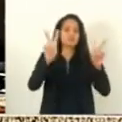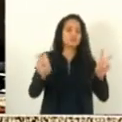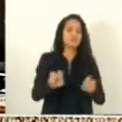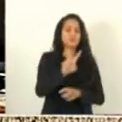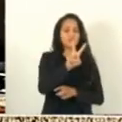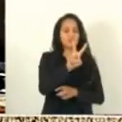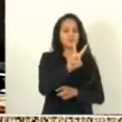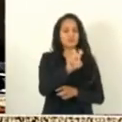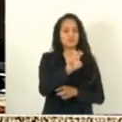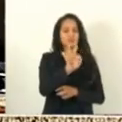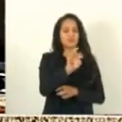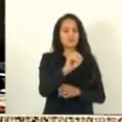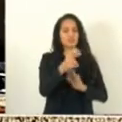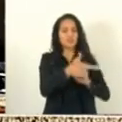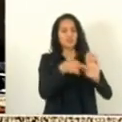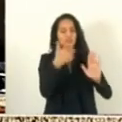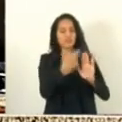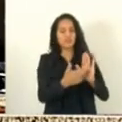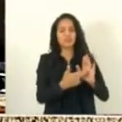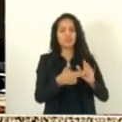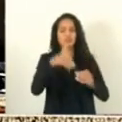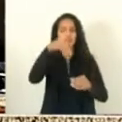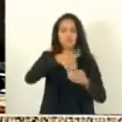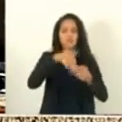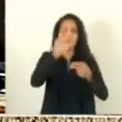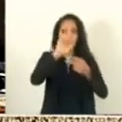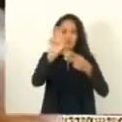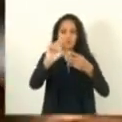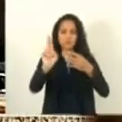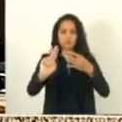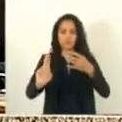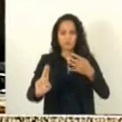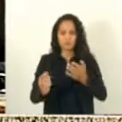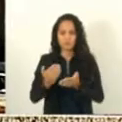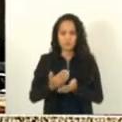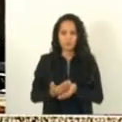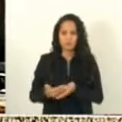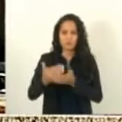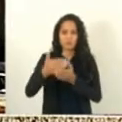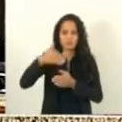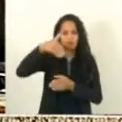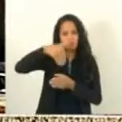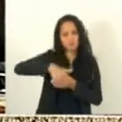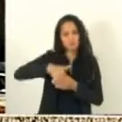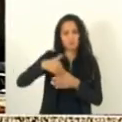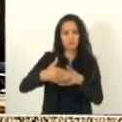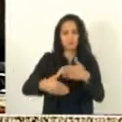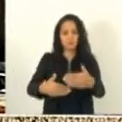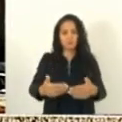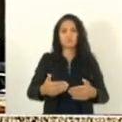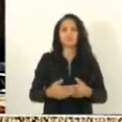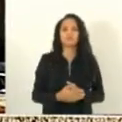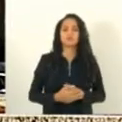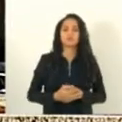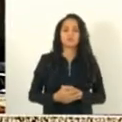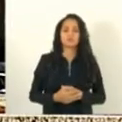É votação nominal para o qual eu abro e inicio o processo de votação.